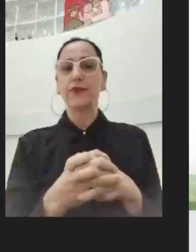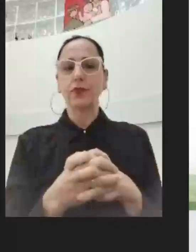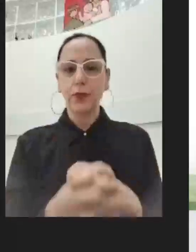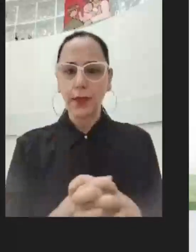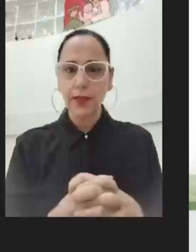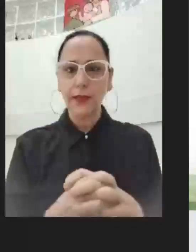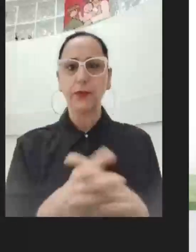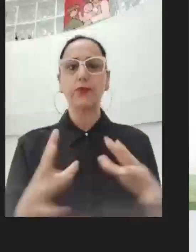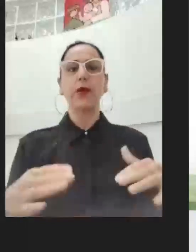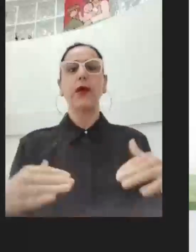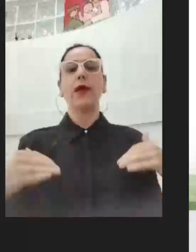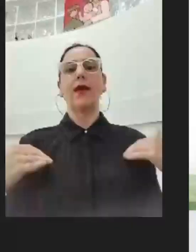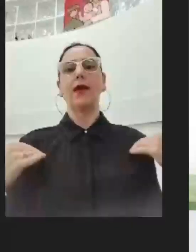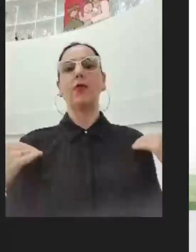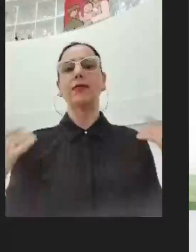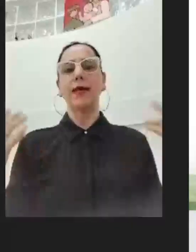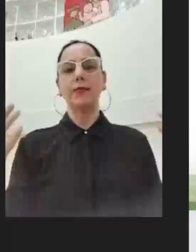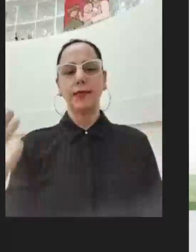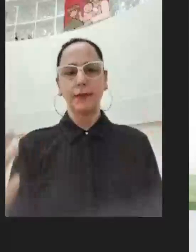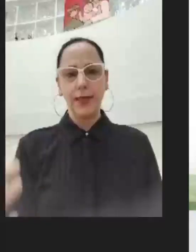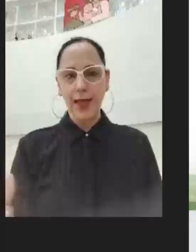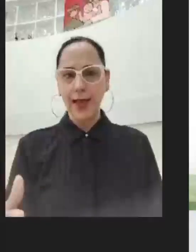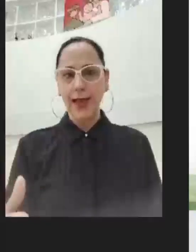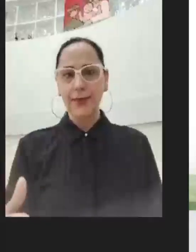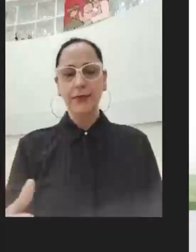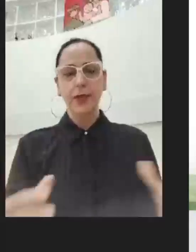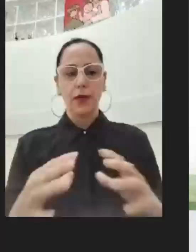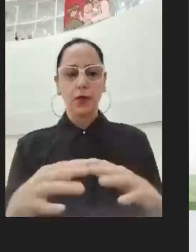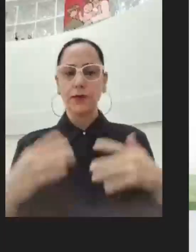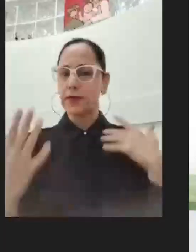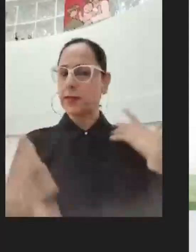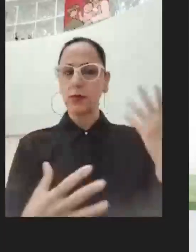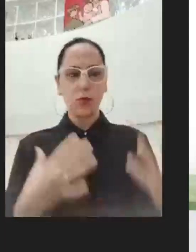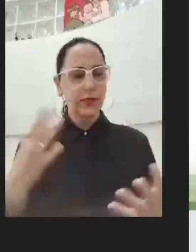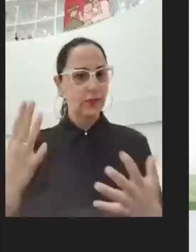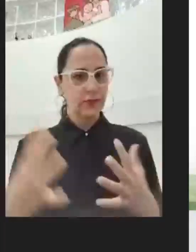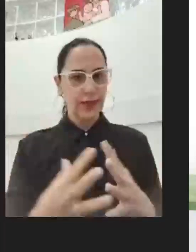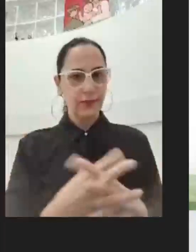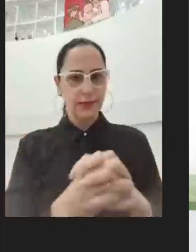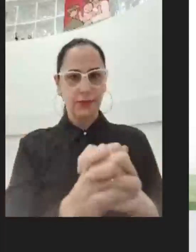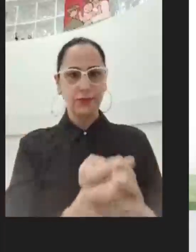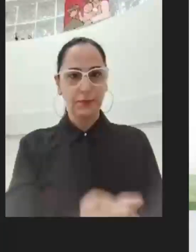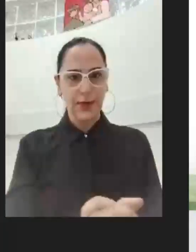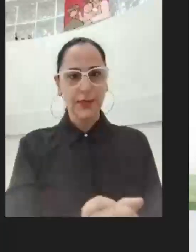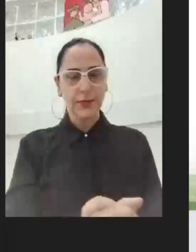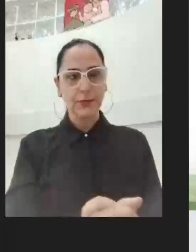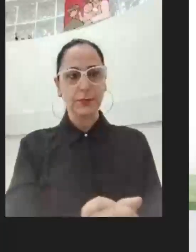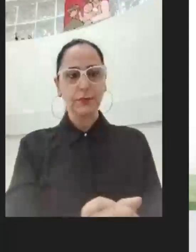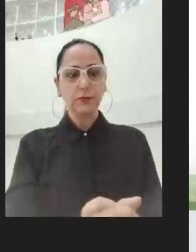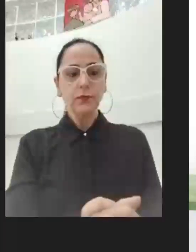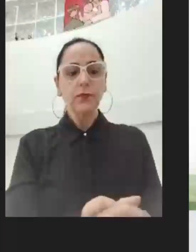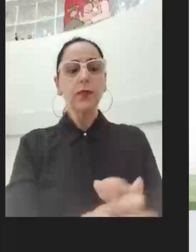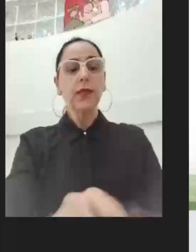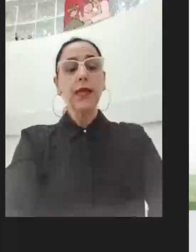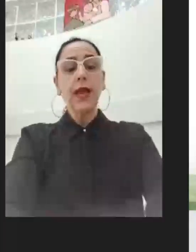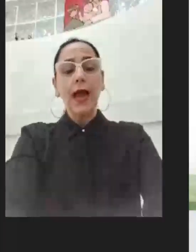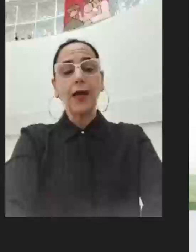mulheres evoluíram, começaram a trabalhar, conseguiram conquistar o seu